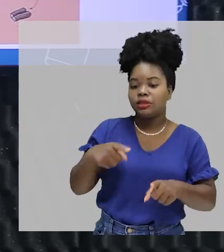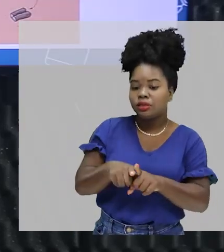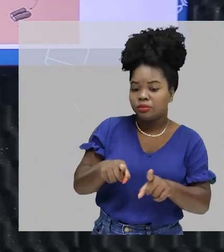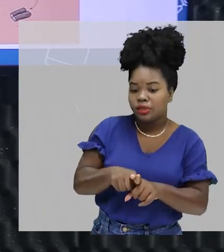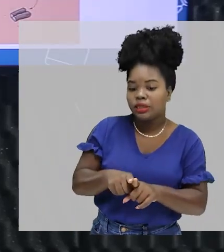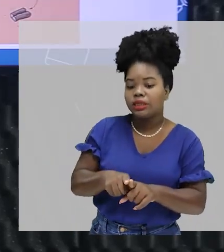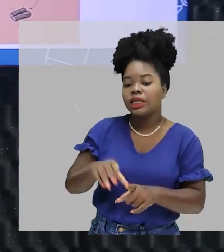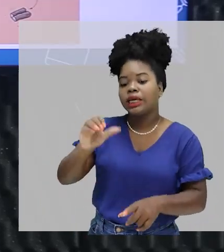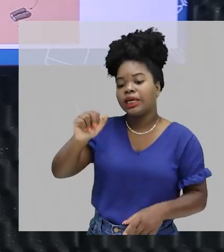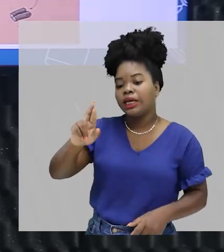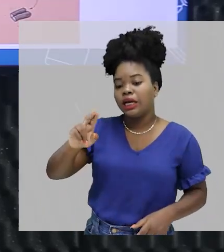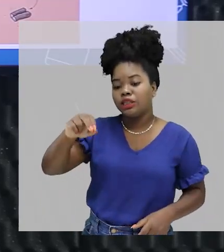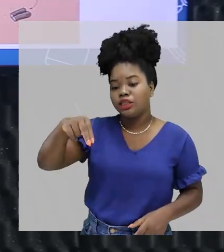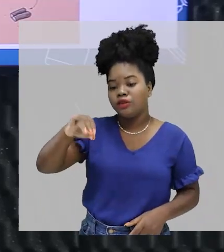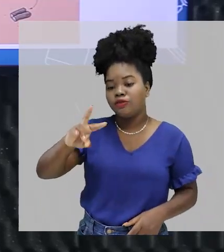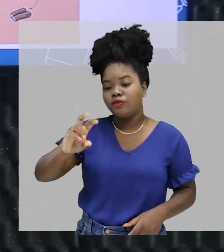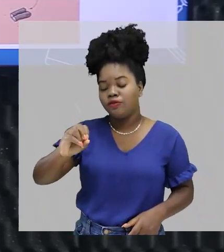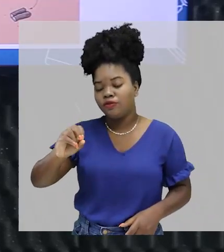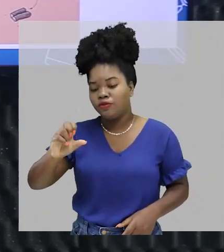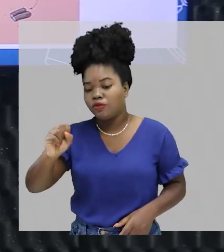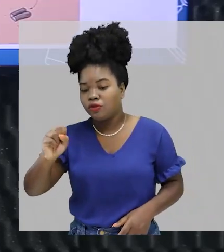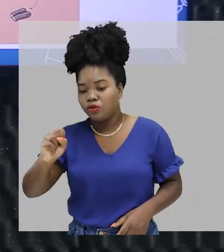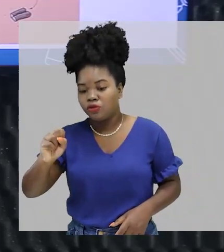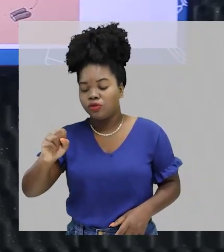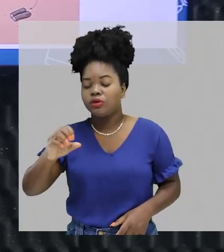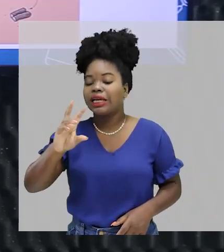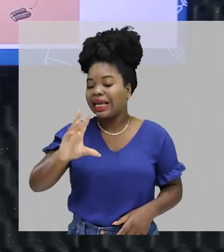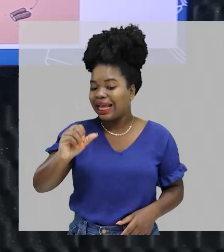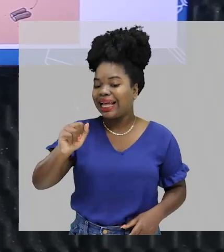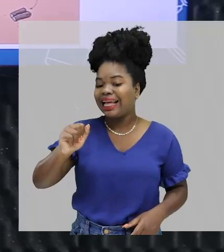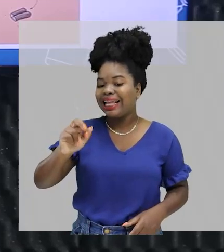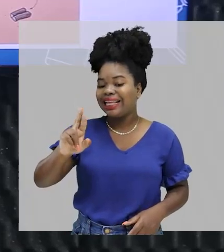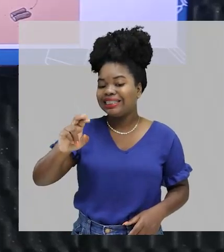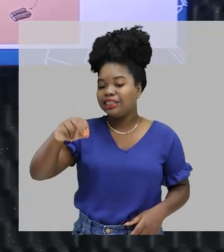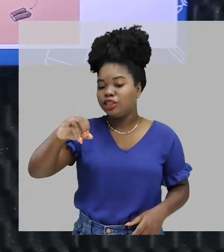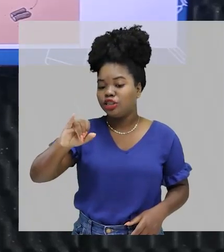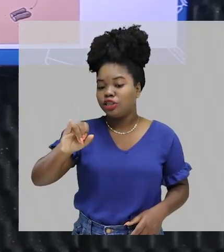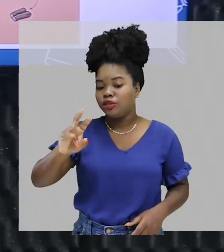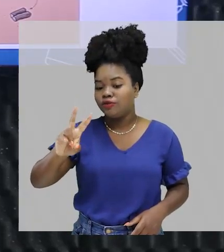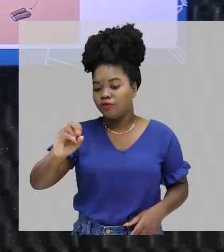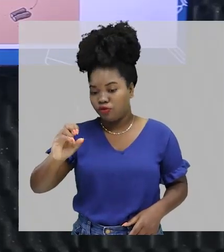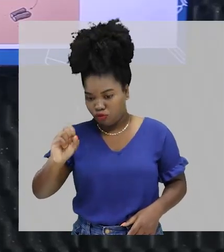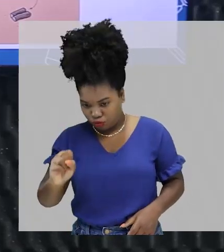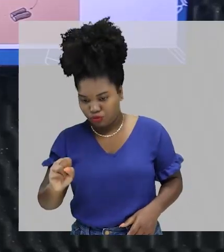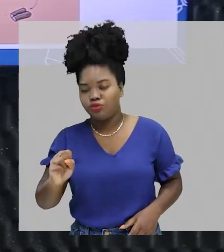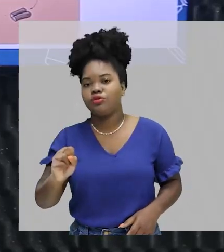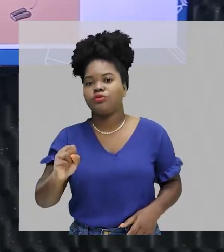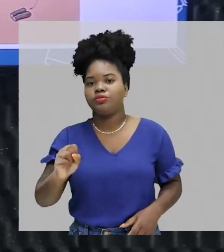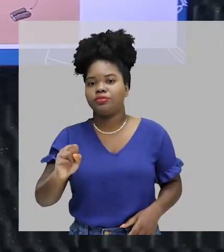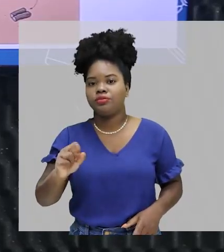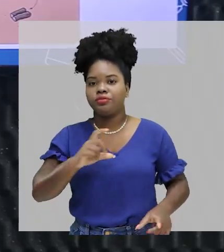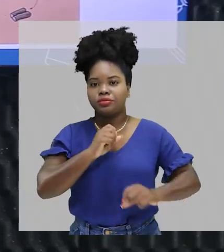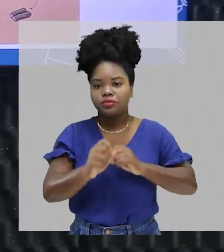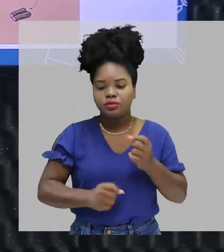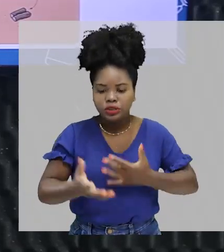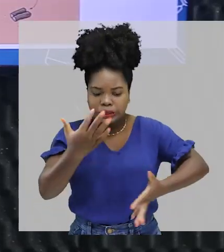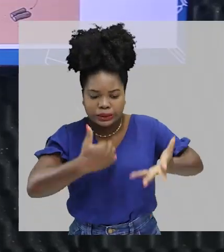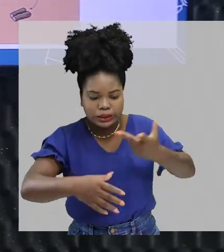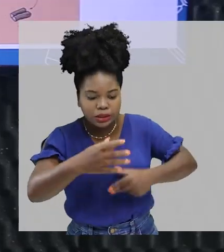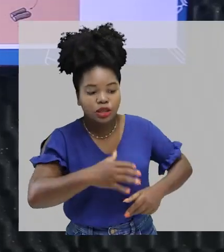que vão estar se alimentando desses herbívoros, que uma parte, certo, daquela